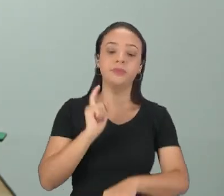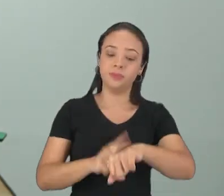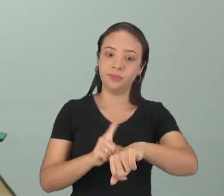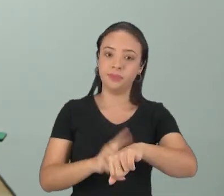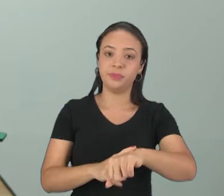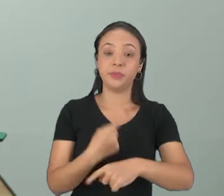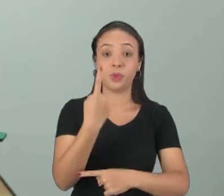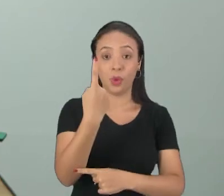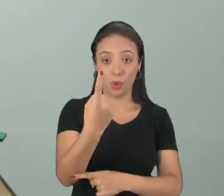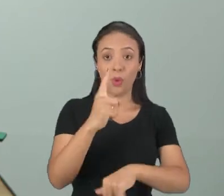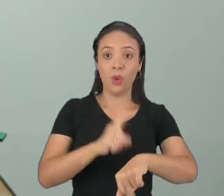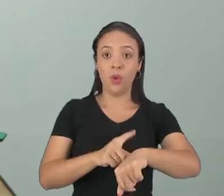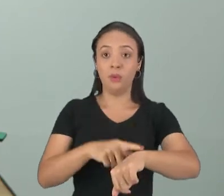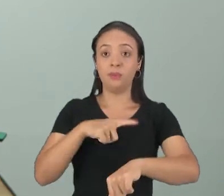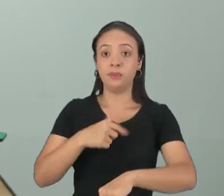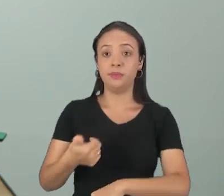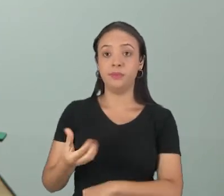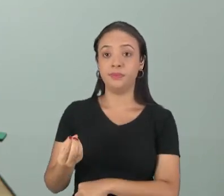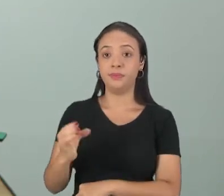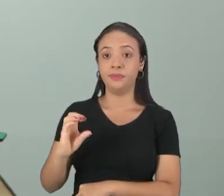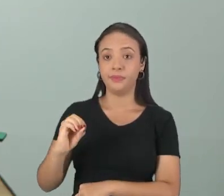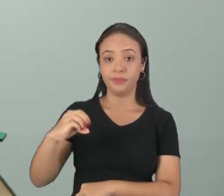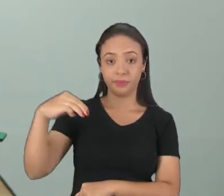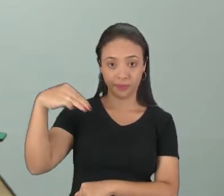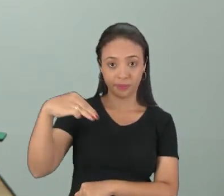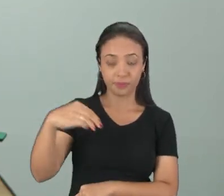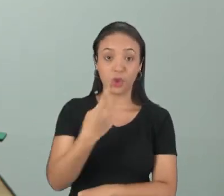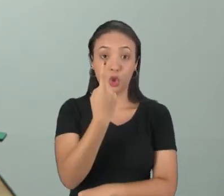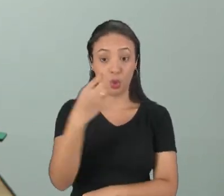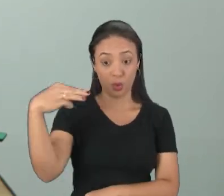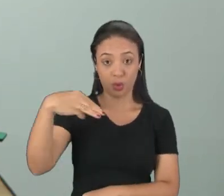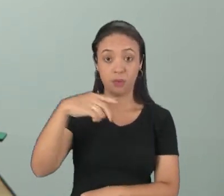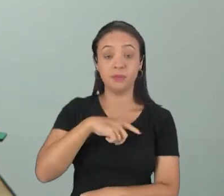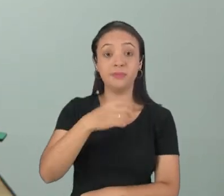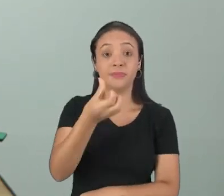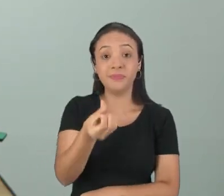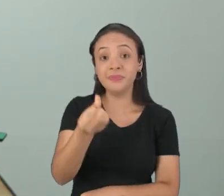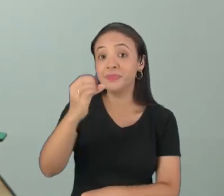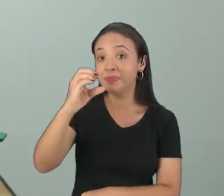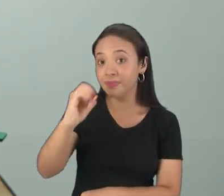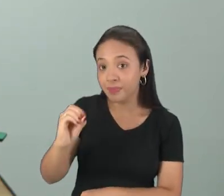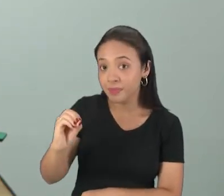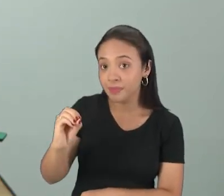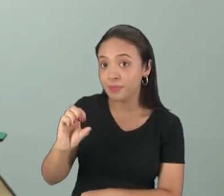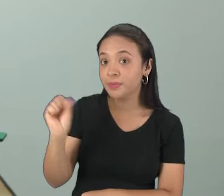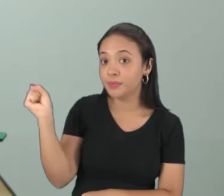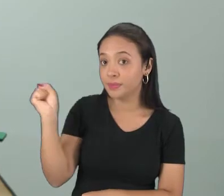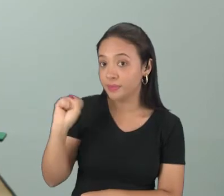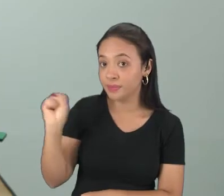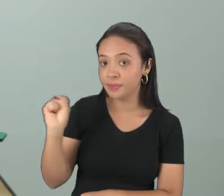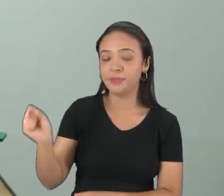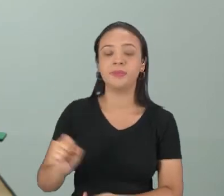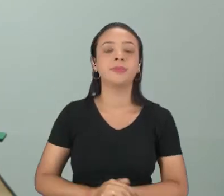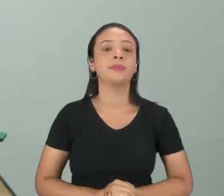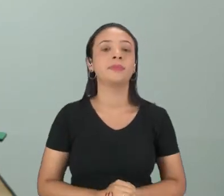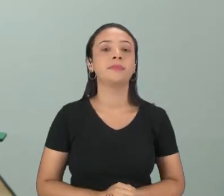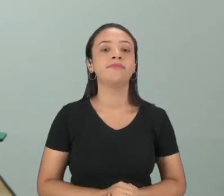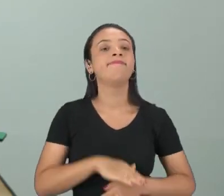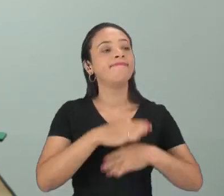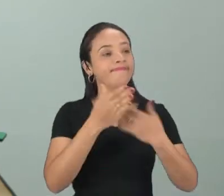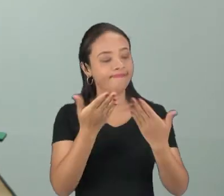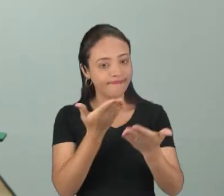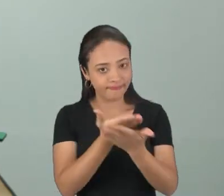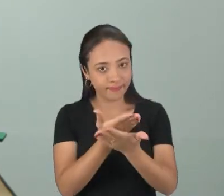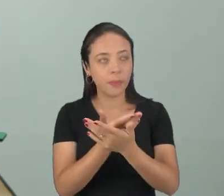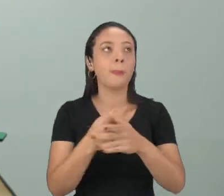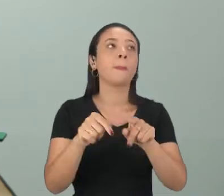e uma hora ela tem 60 minutos e um minuto tem 60 segundos, né? Então nós vimos um pouco sobre